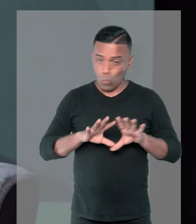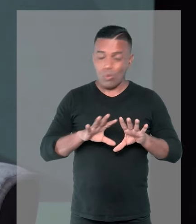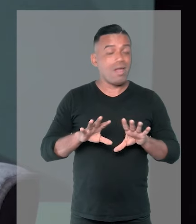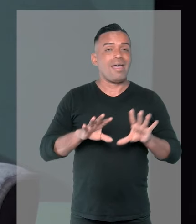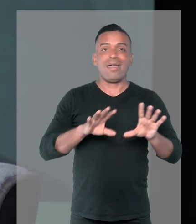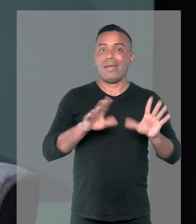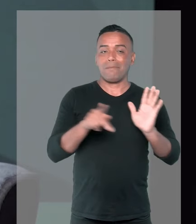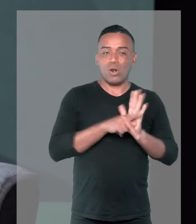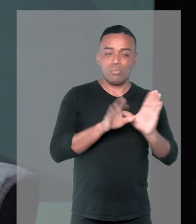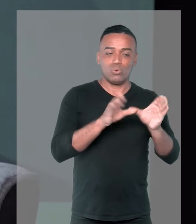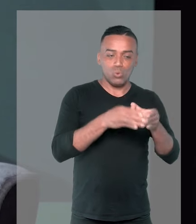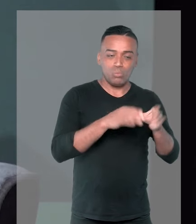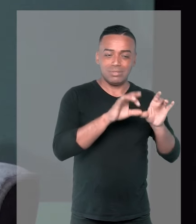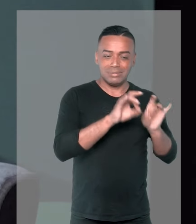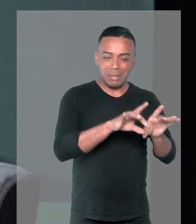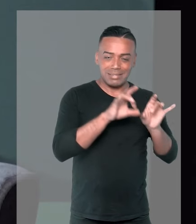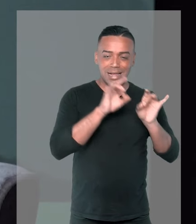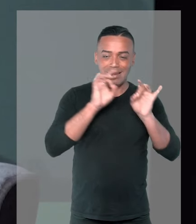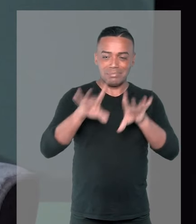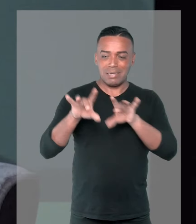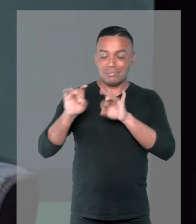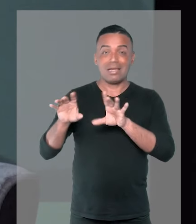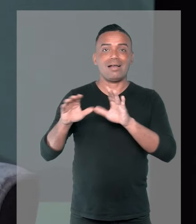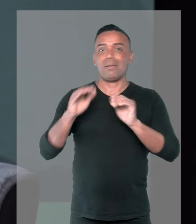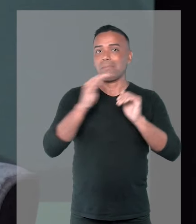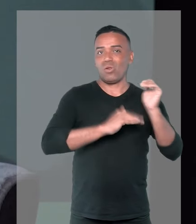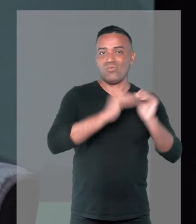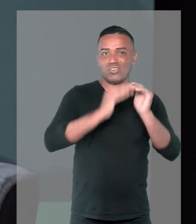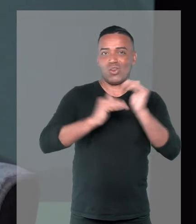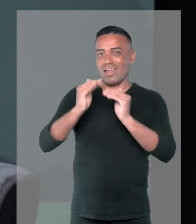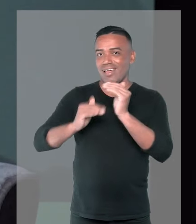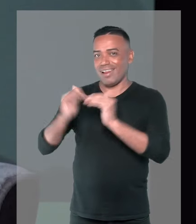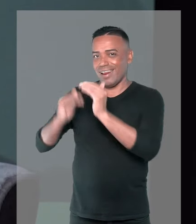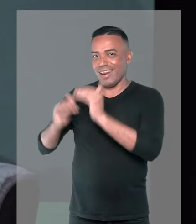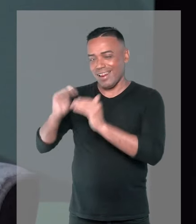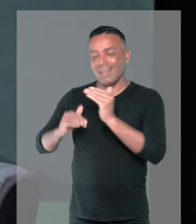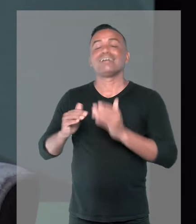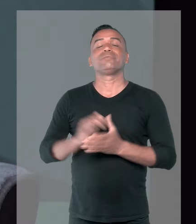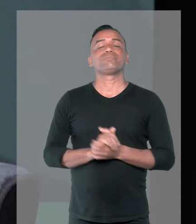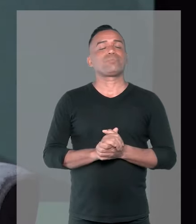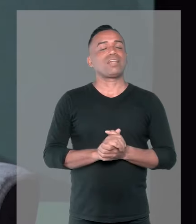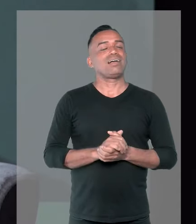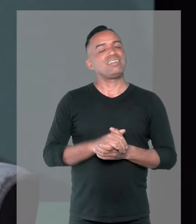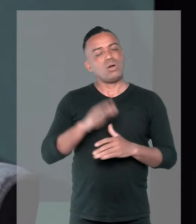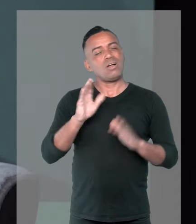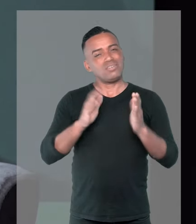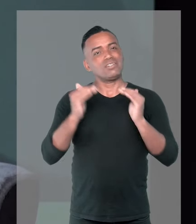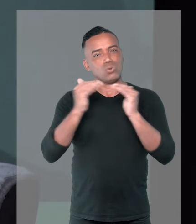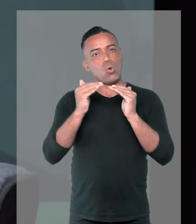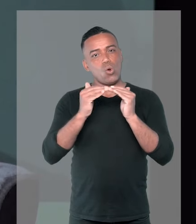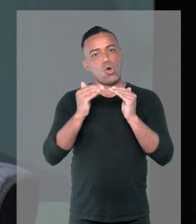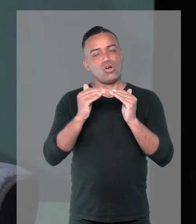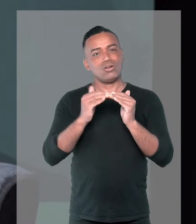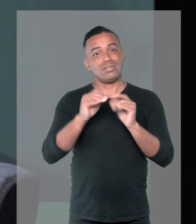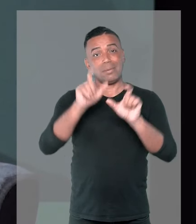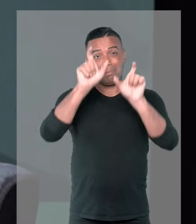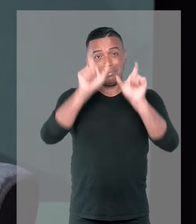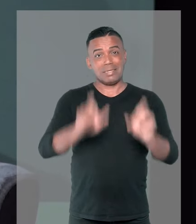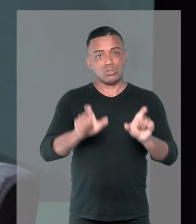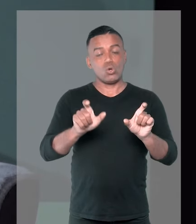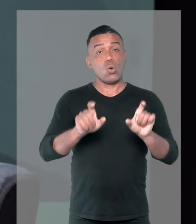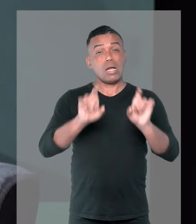especialização que demanda uma coisa que eu chamo eh Rosário certas horas não concorda com o nome de gên